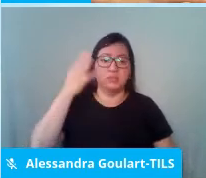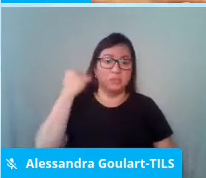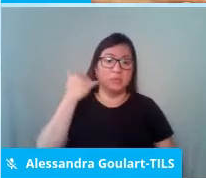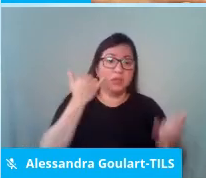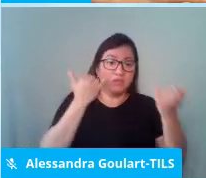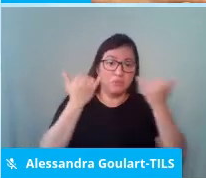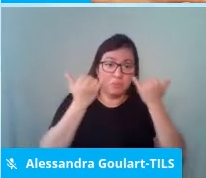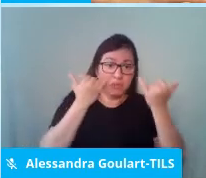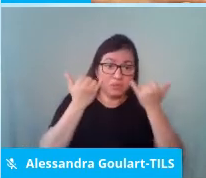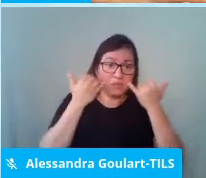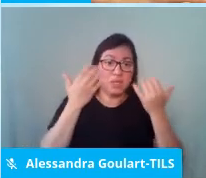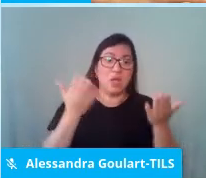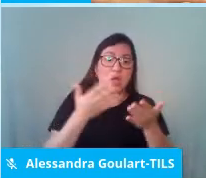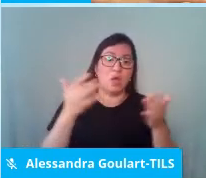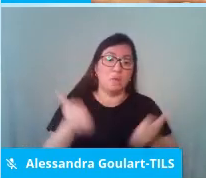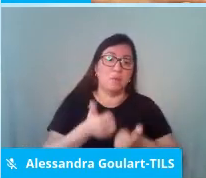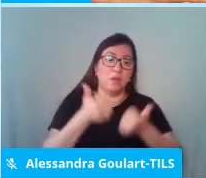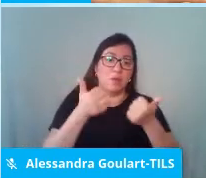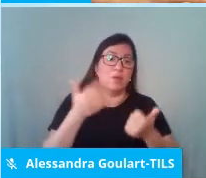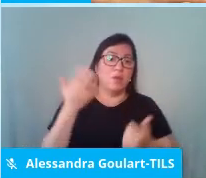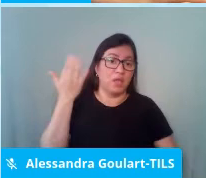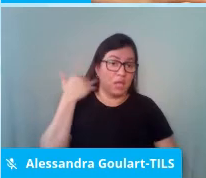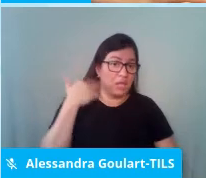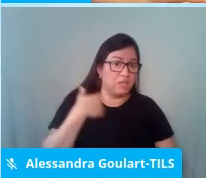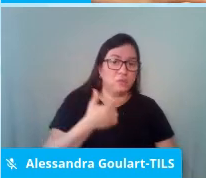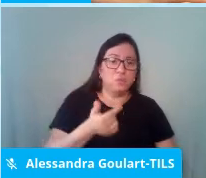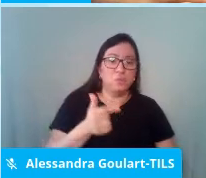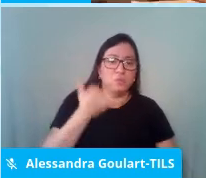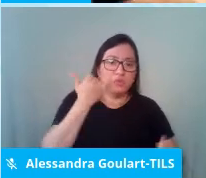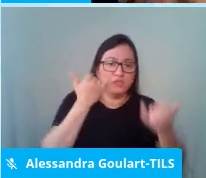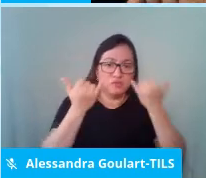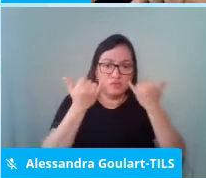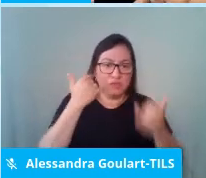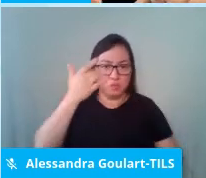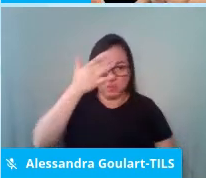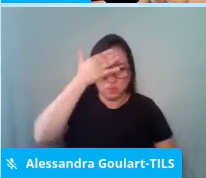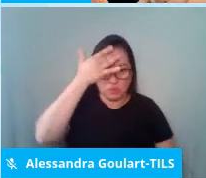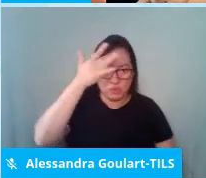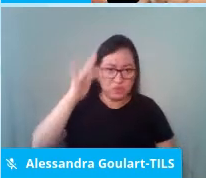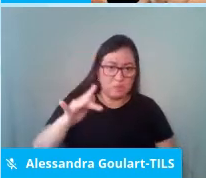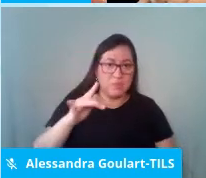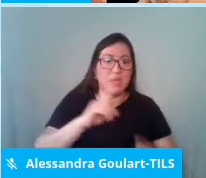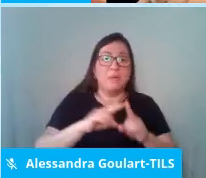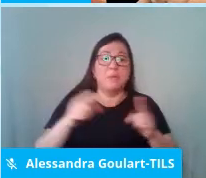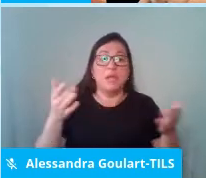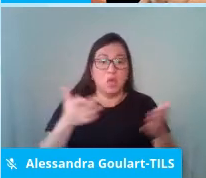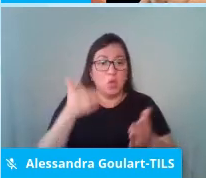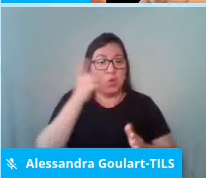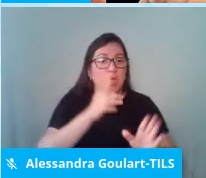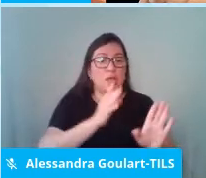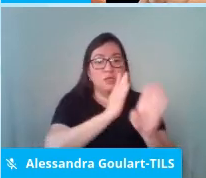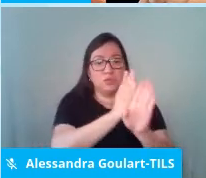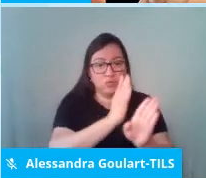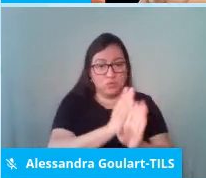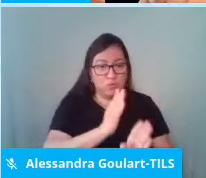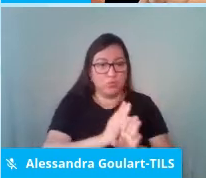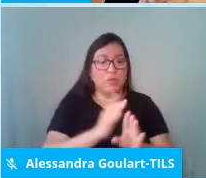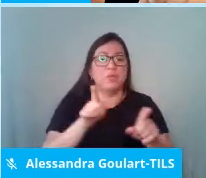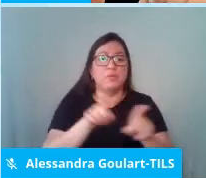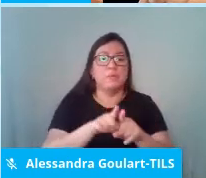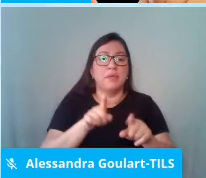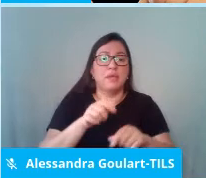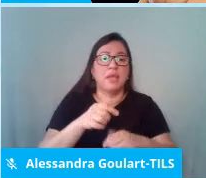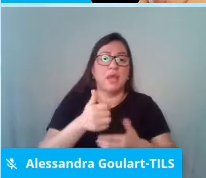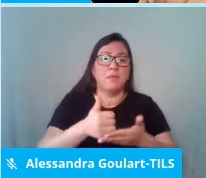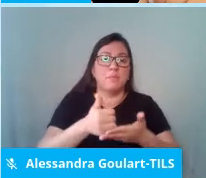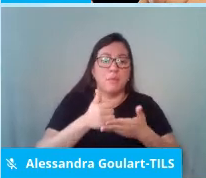melhorou bastante. Então, a gente também tem mais casos porque a gente notifica melhor hoje. Mas a gente vê também que a sífilis